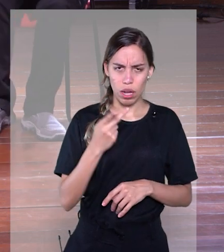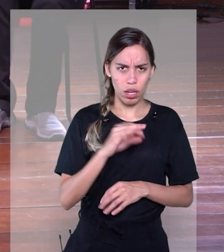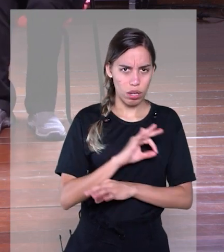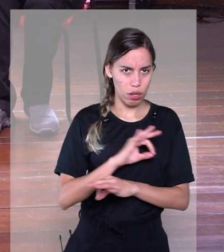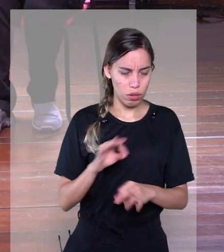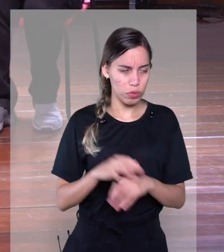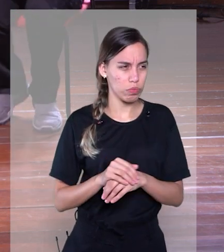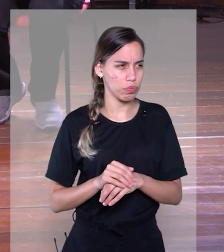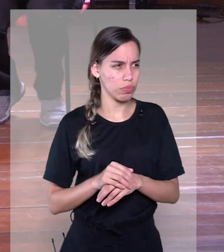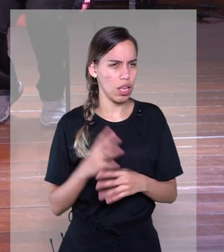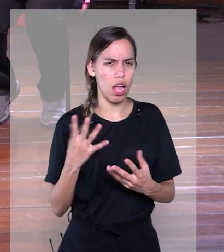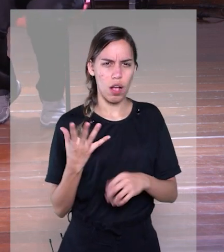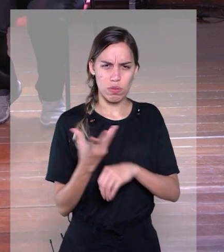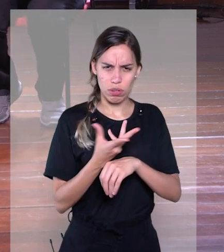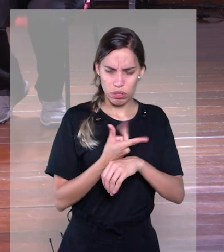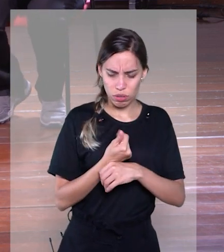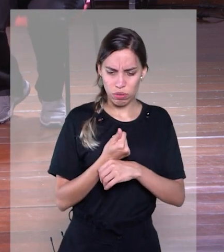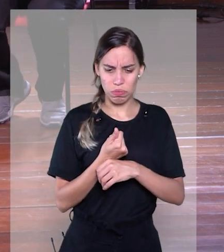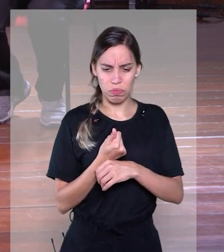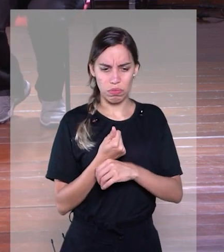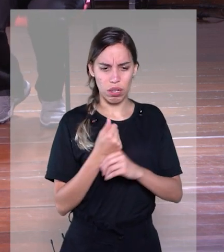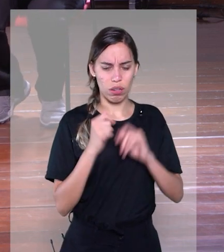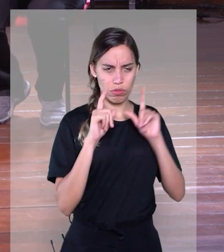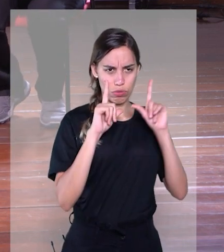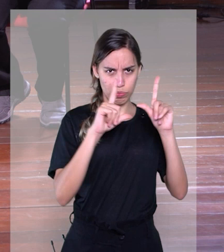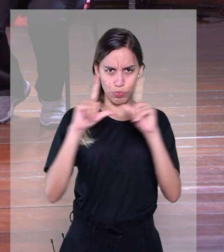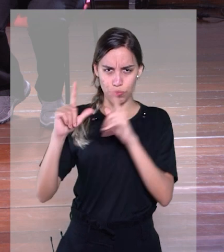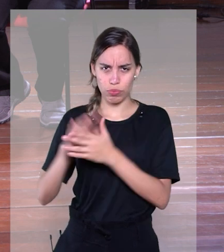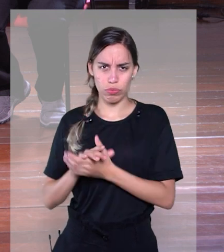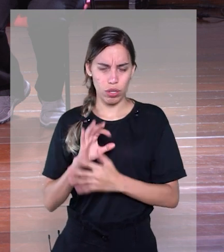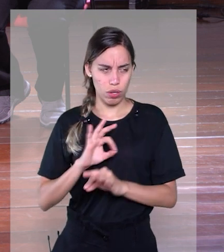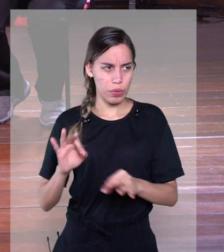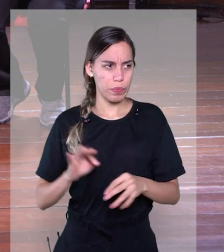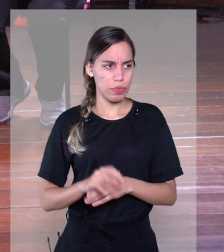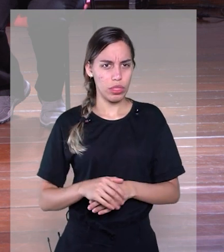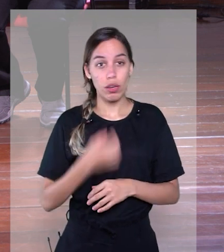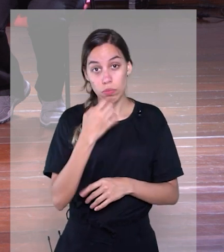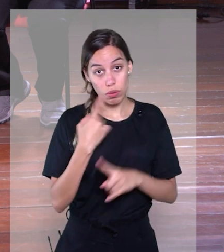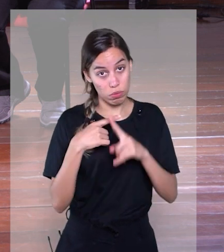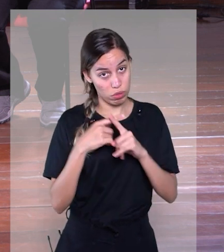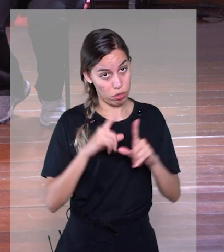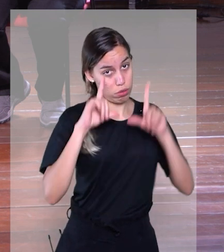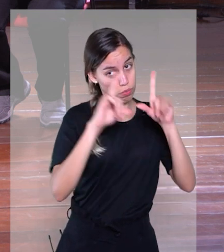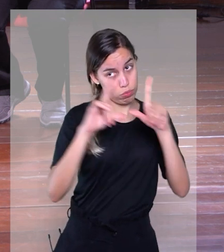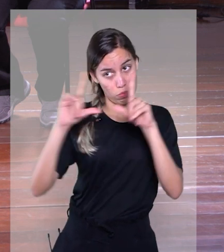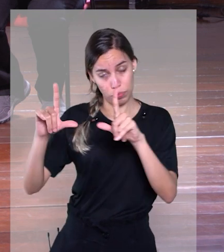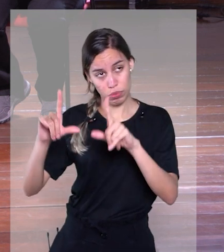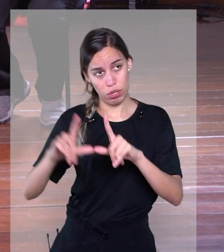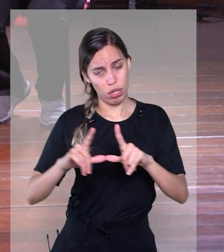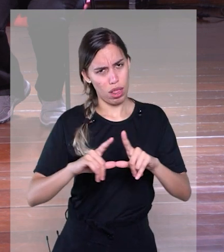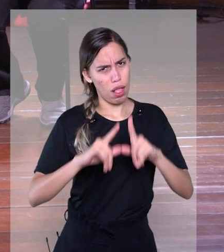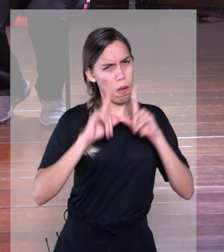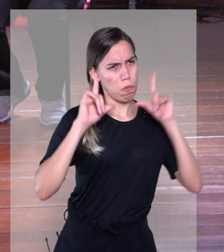A exposição lá, digamos, é limitada no sentido da quantidade de fotos, porque o espaço não é muito grande. Então foi feita uma seleção. Acho que são